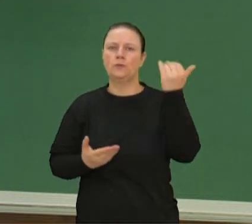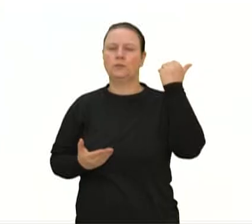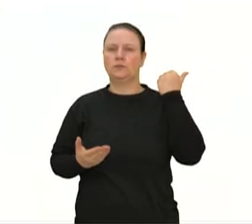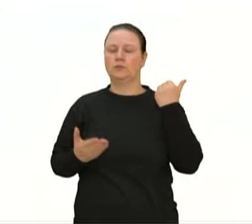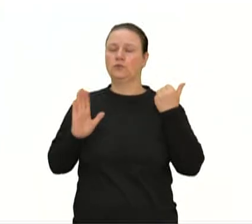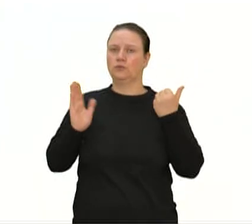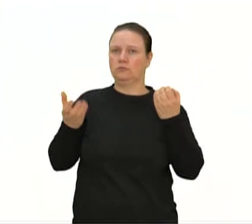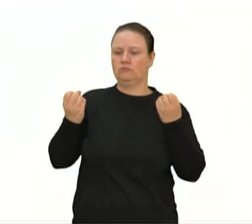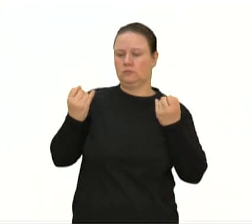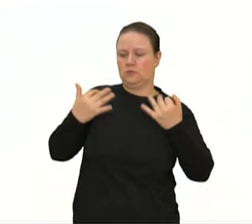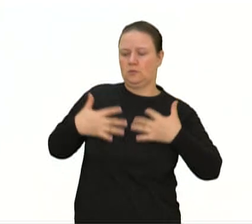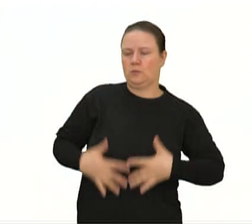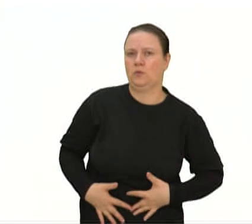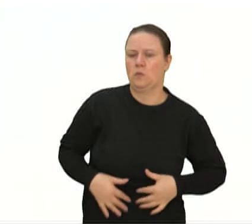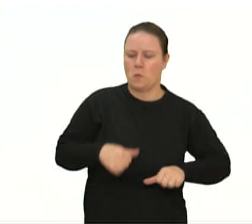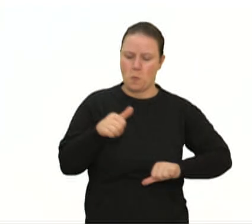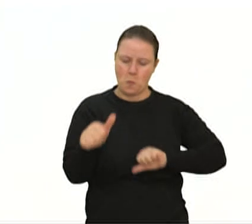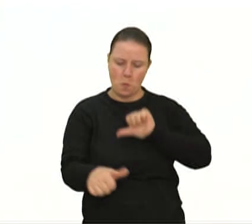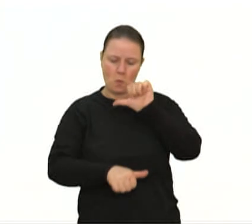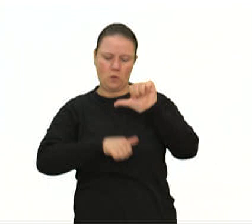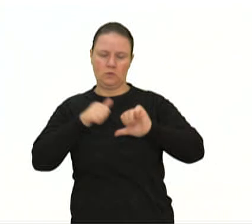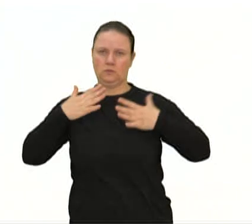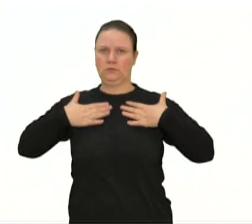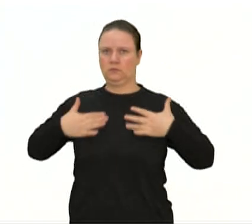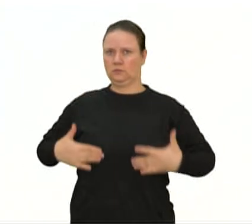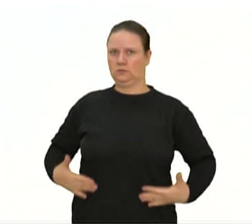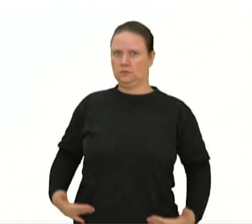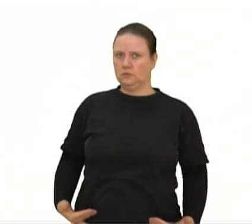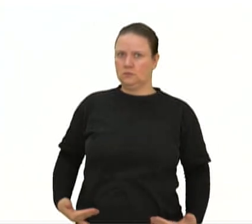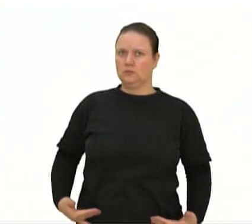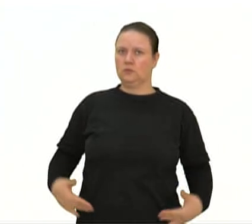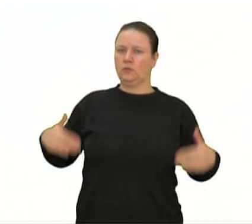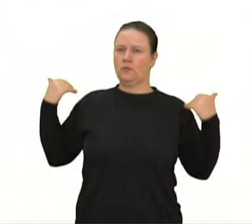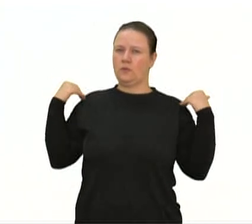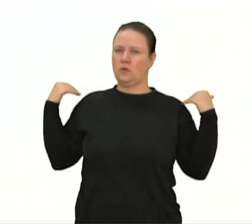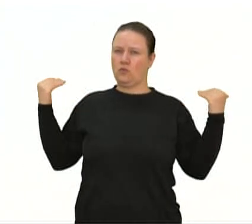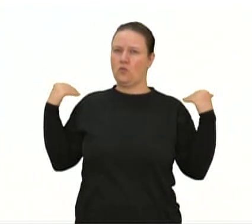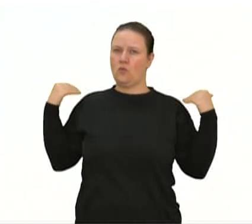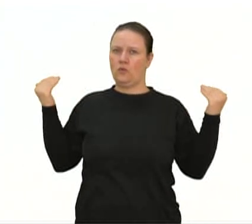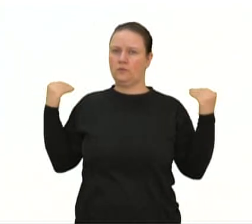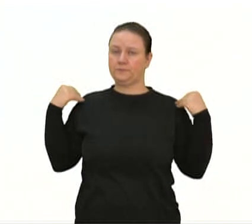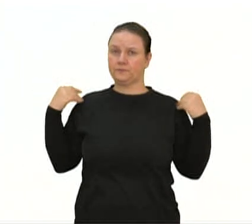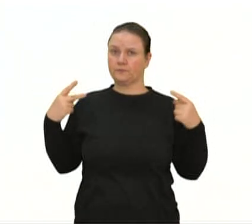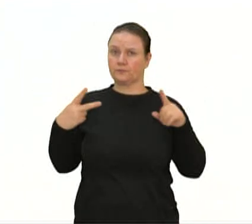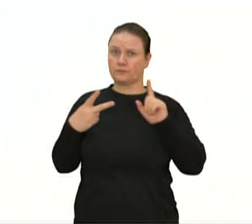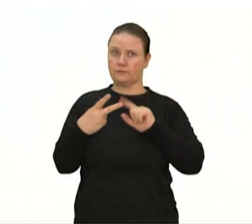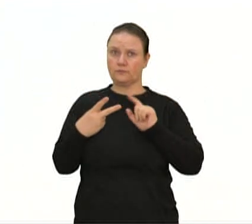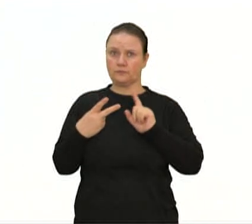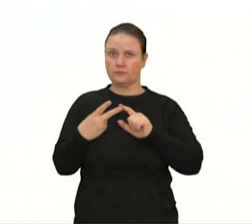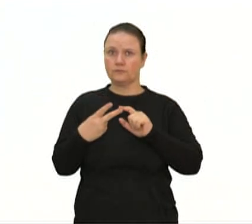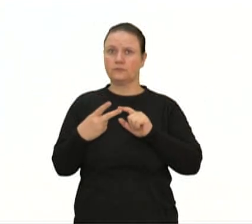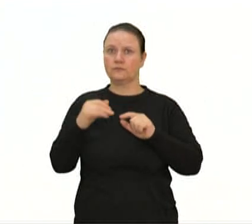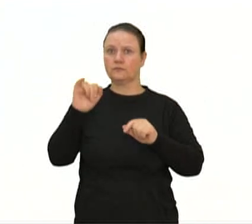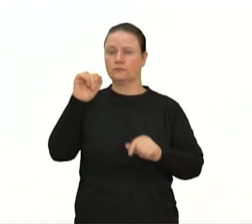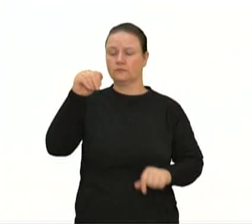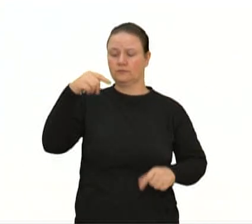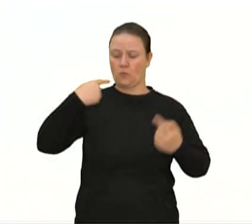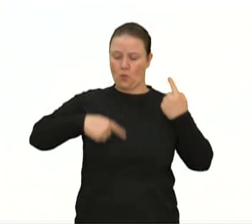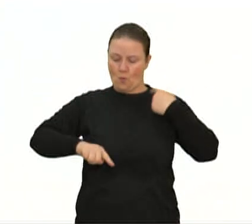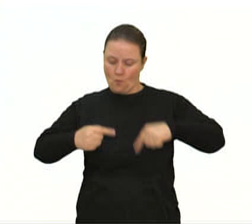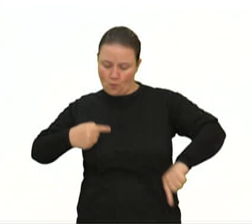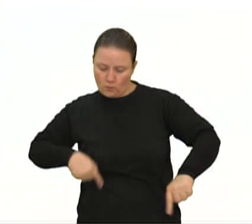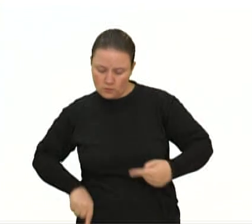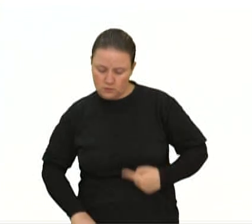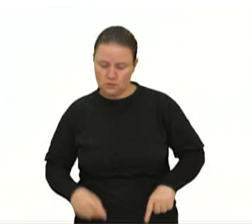falamos sobre as alterações no organismo em resposta ao exercício físico. Então, comentamos sobre a resposta imunológica,